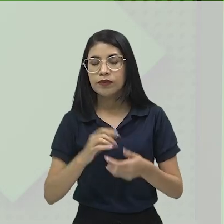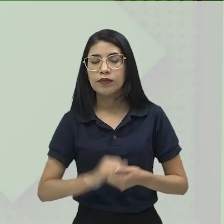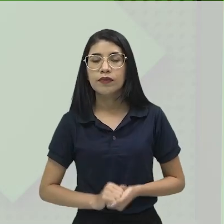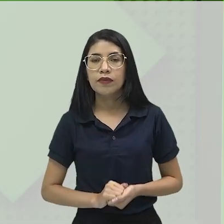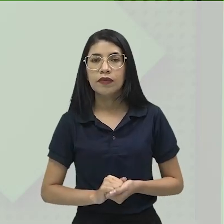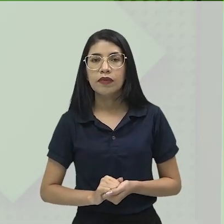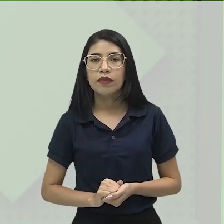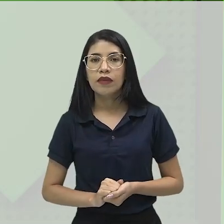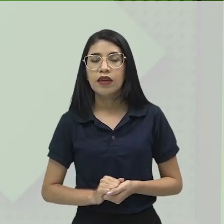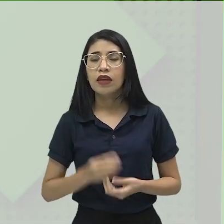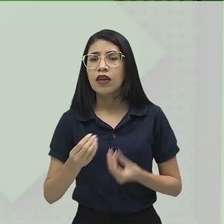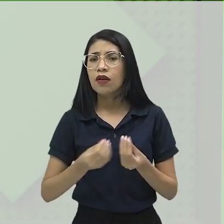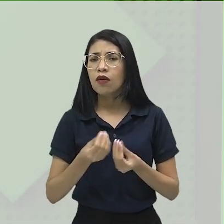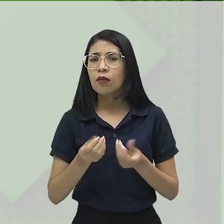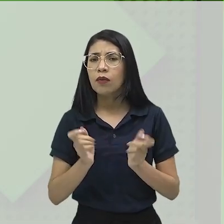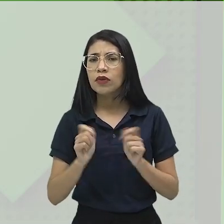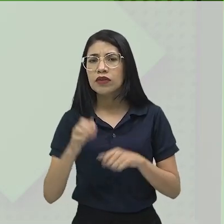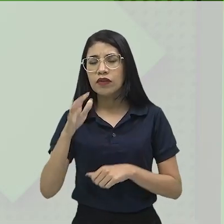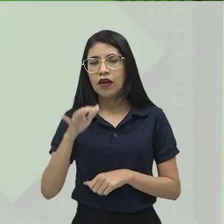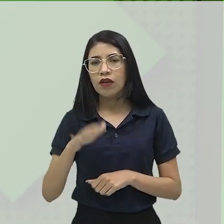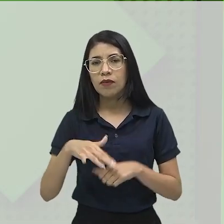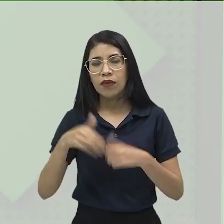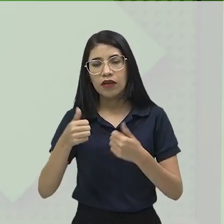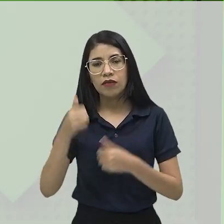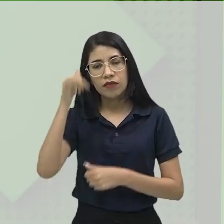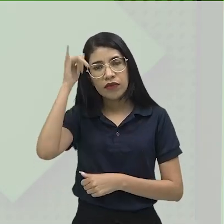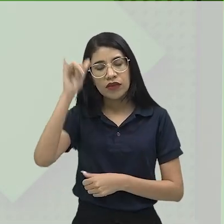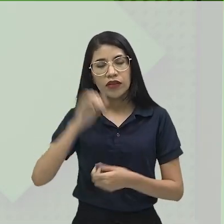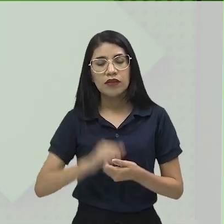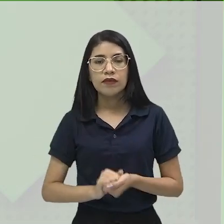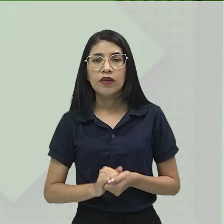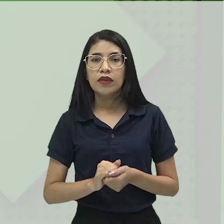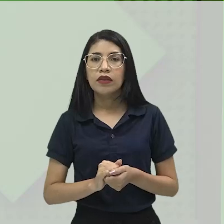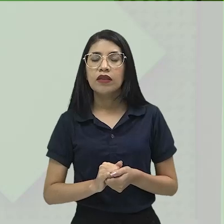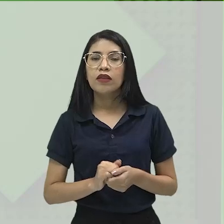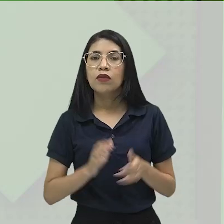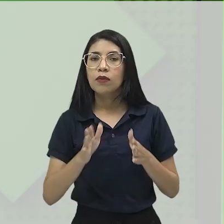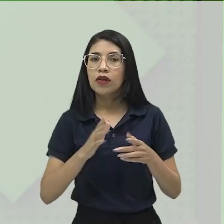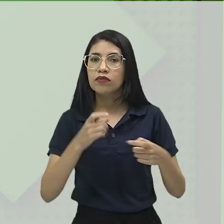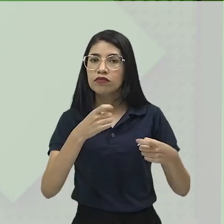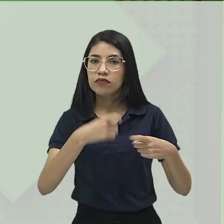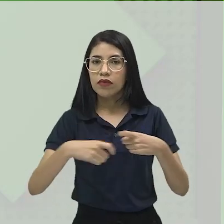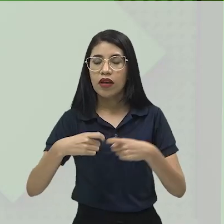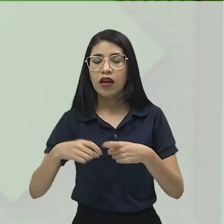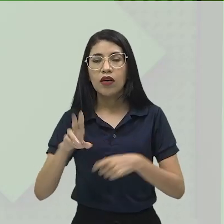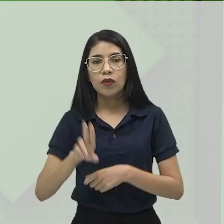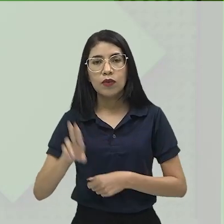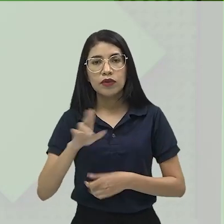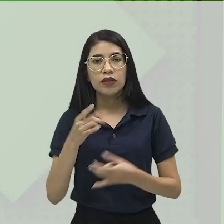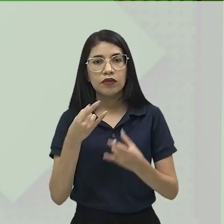a melhor maneira de se proteger durante o contato íntimo é utilizando